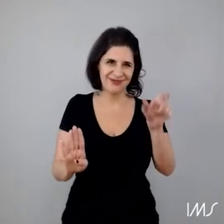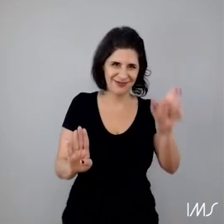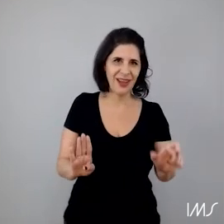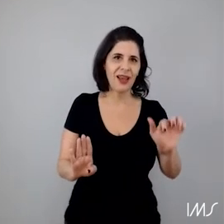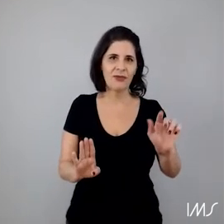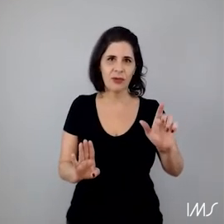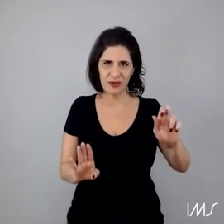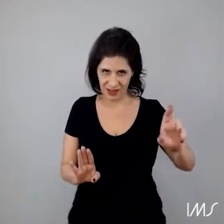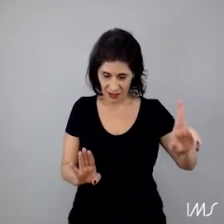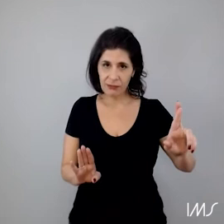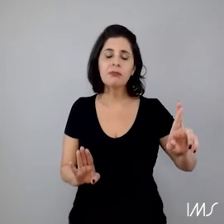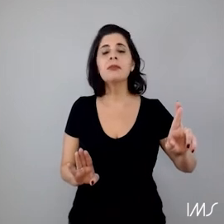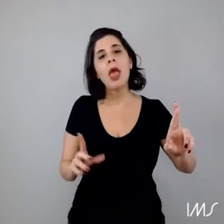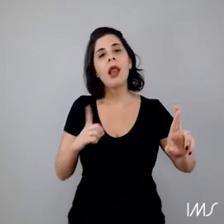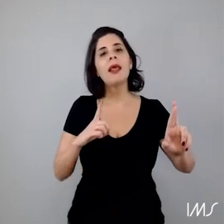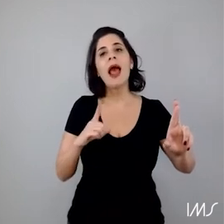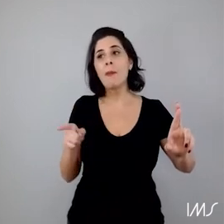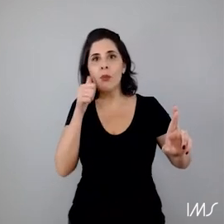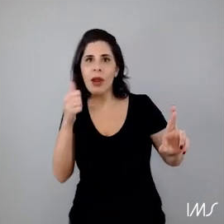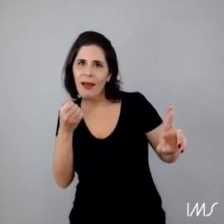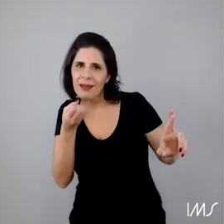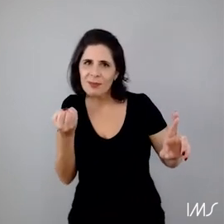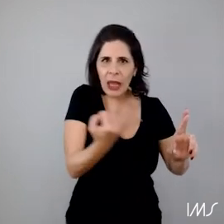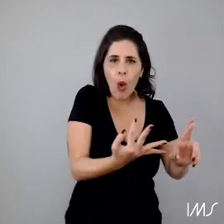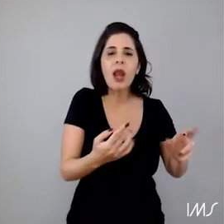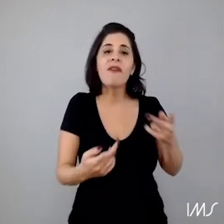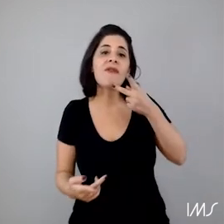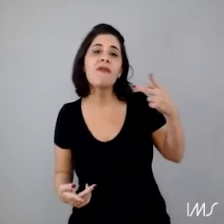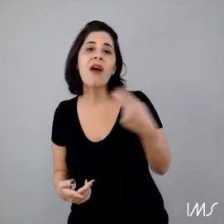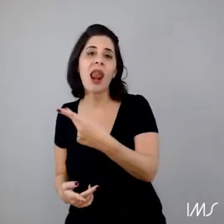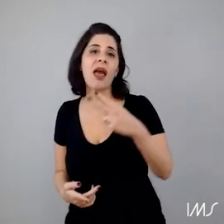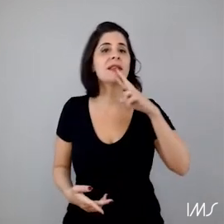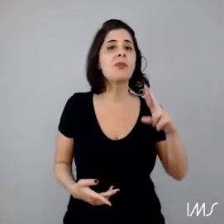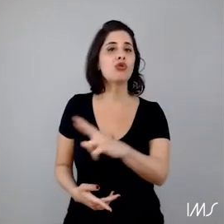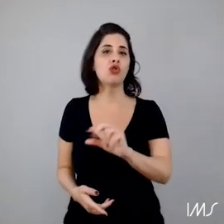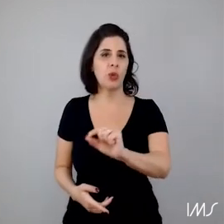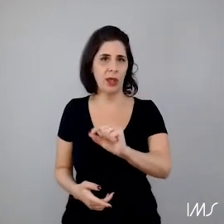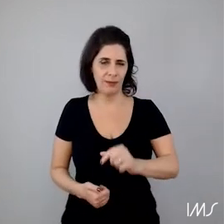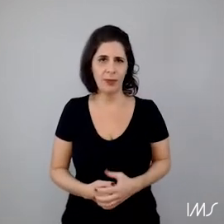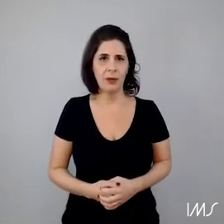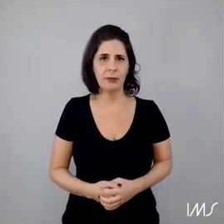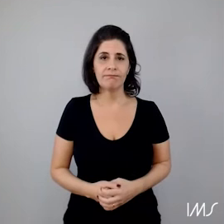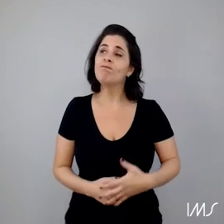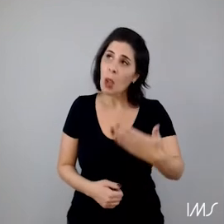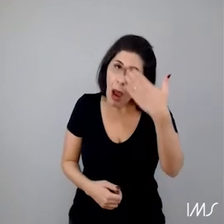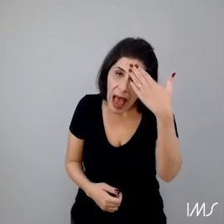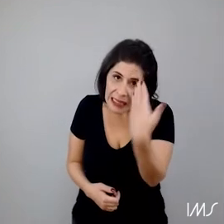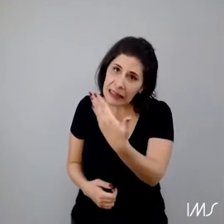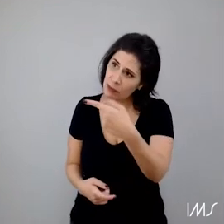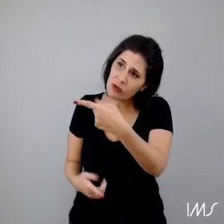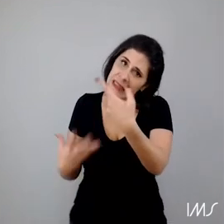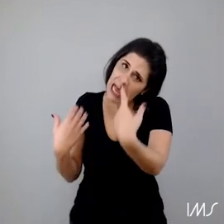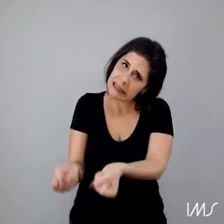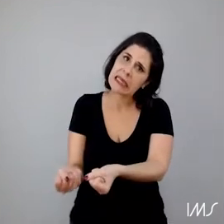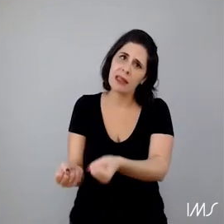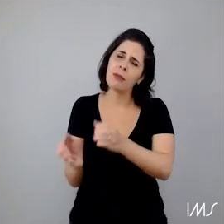por favor, aceite os meus mais sinceros agradecimentos pela sua exposição crítica de meus argumentos.